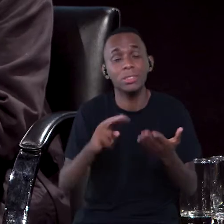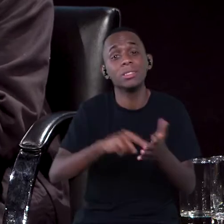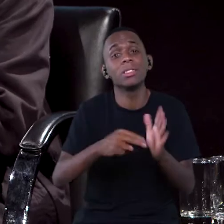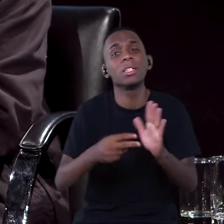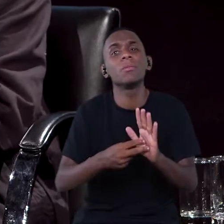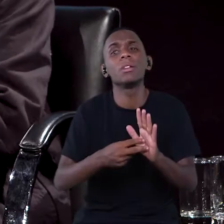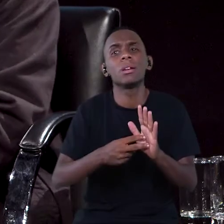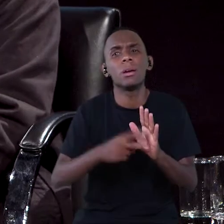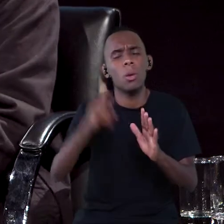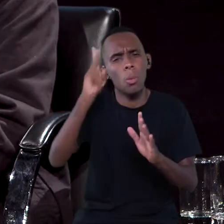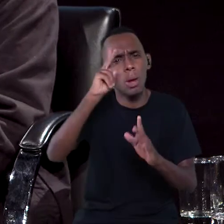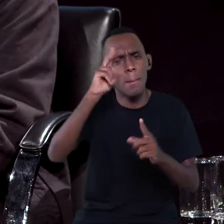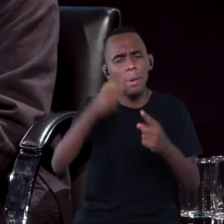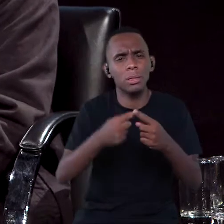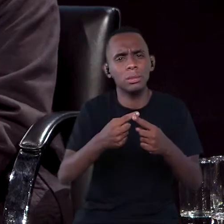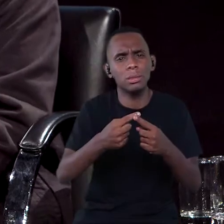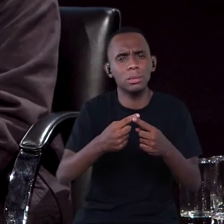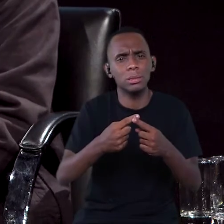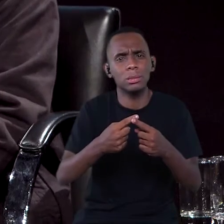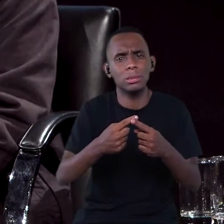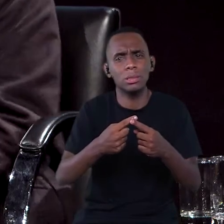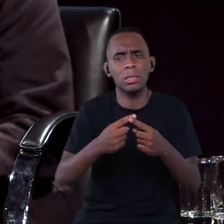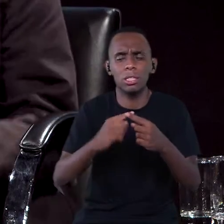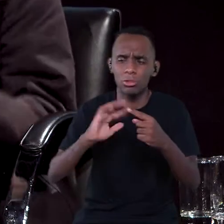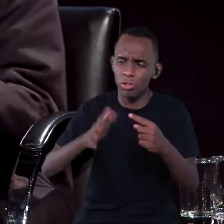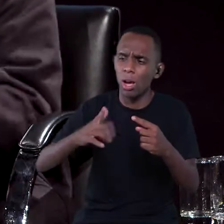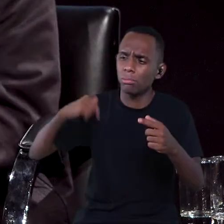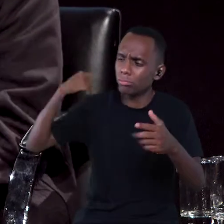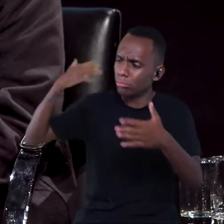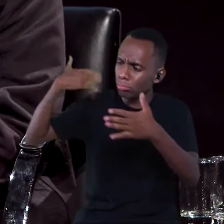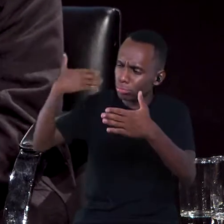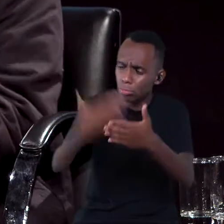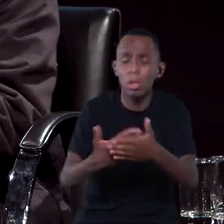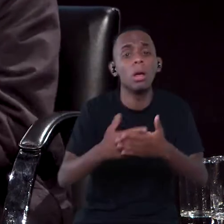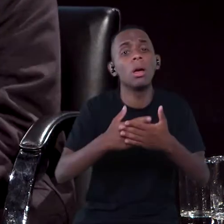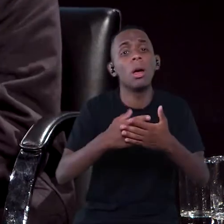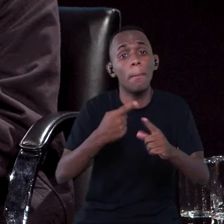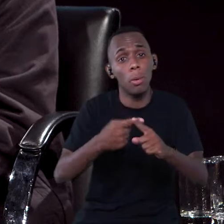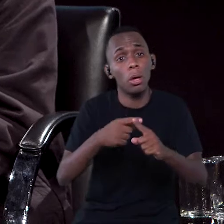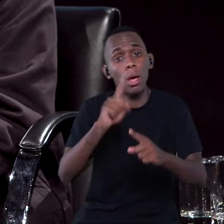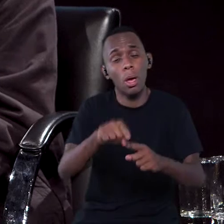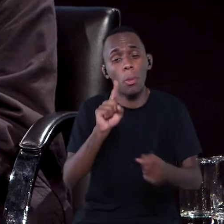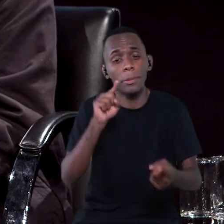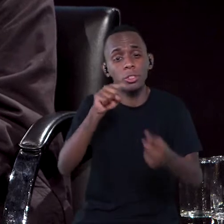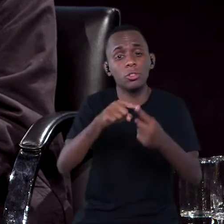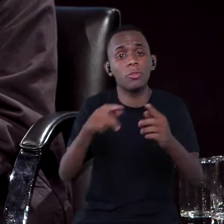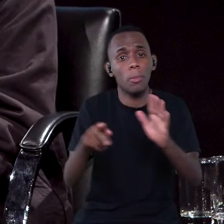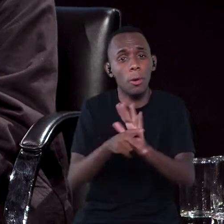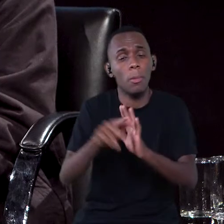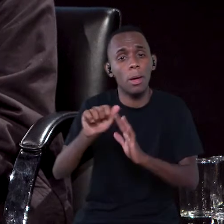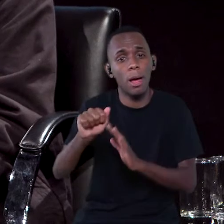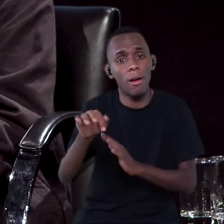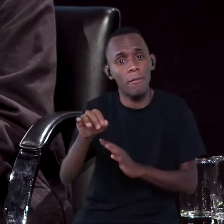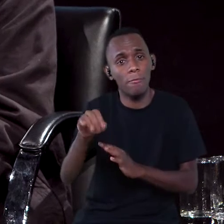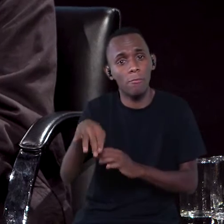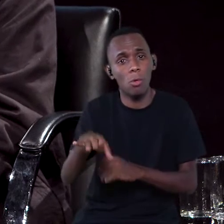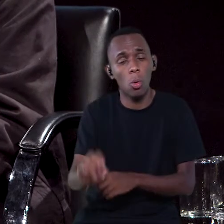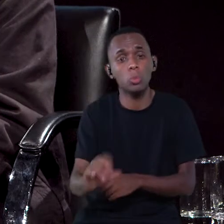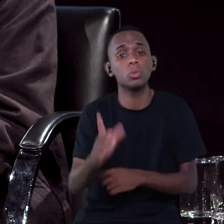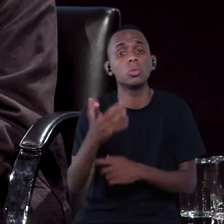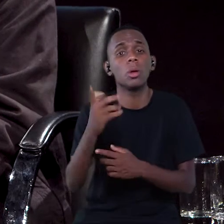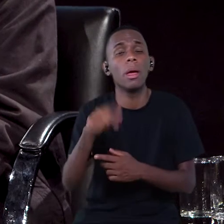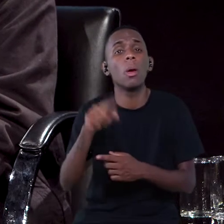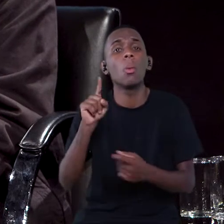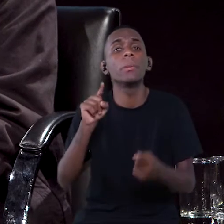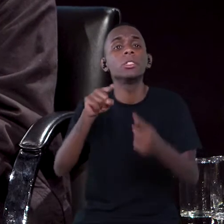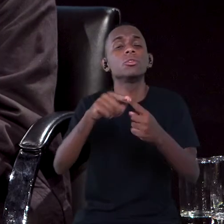uma história que não é pessoal, mas, na verdade, é geracional. Acho que é um pouco essa ideia que o Afonso propõe agora para abrir esse nosso encontro,